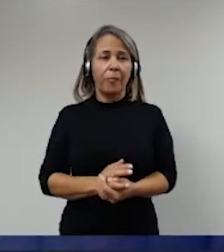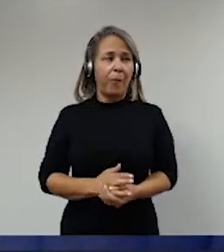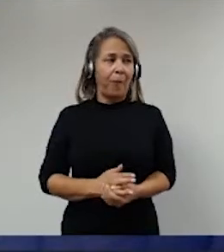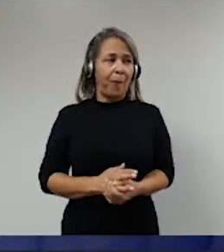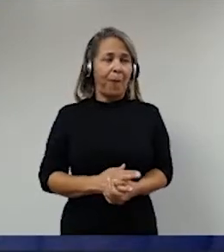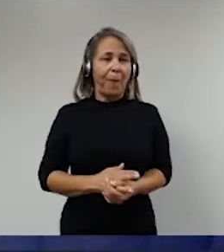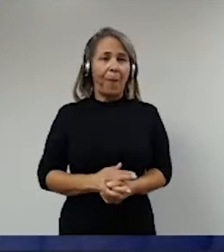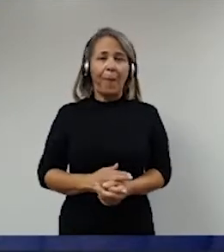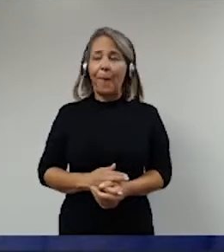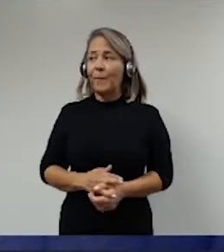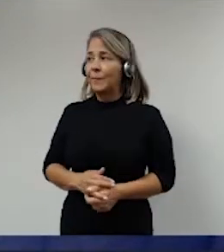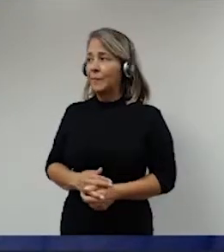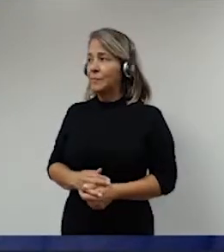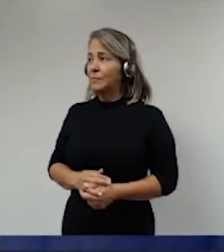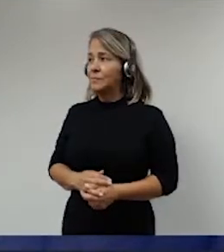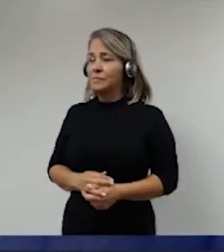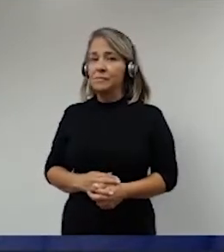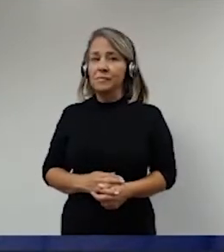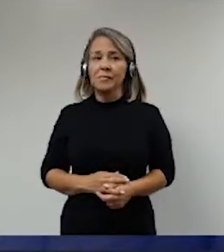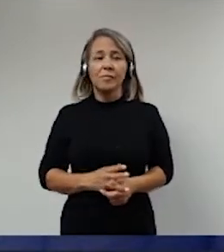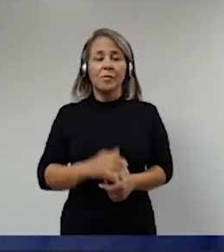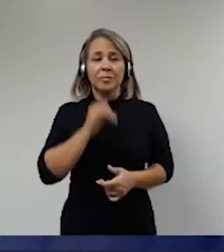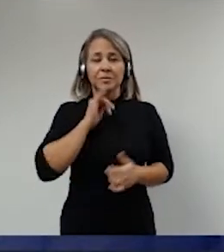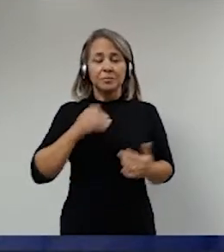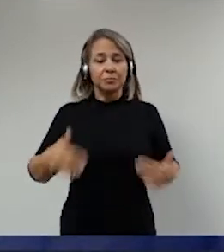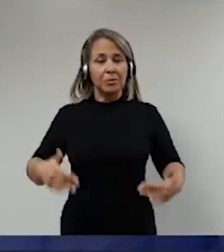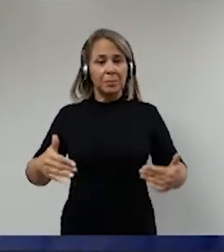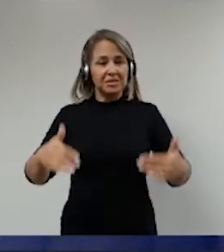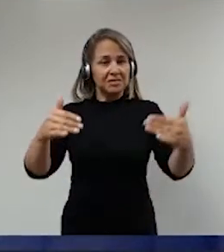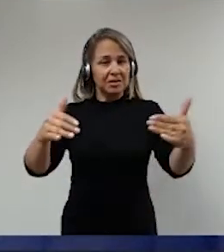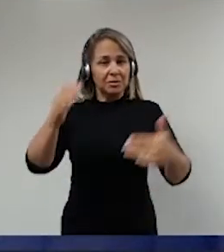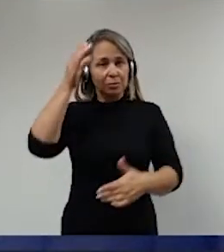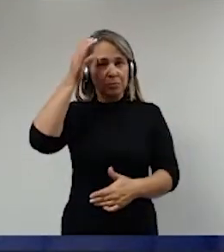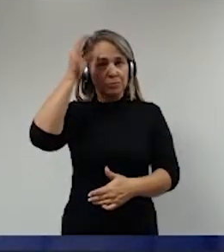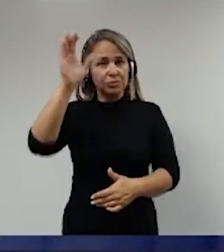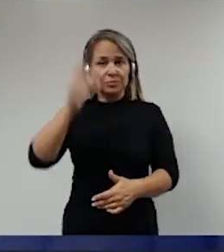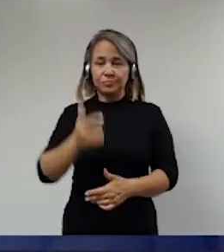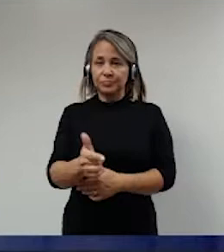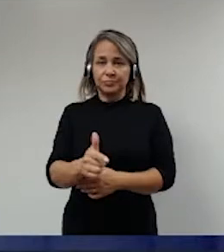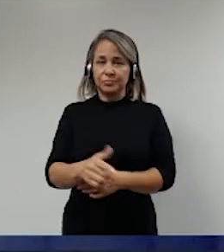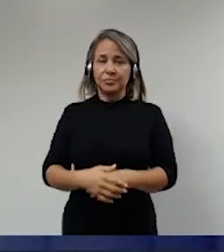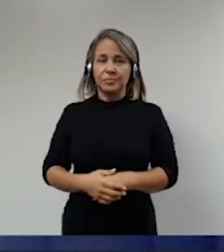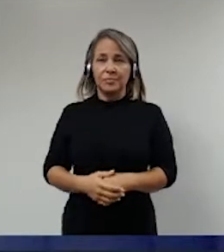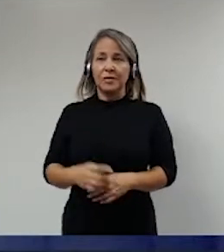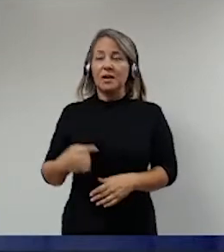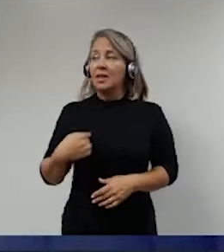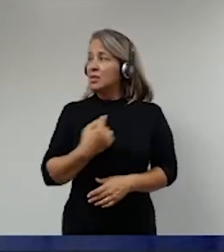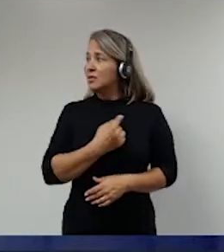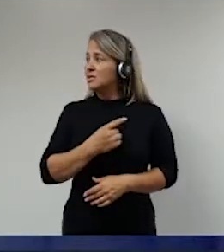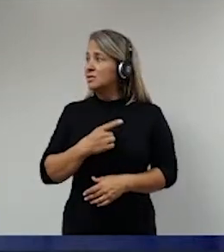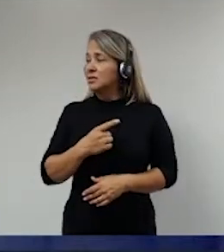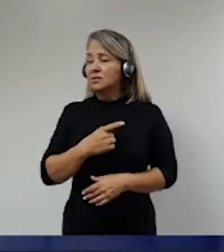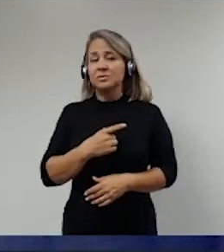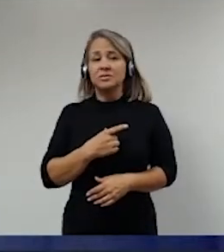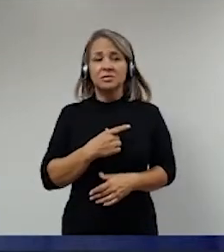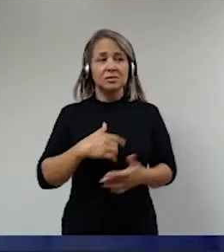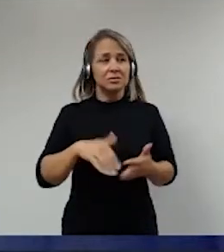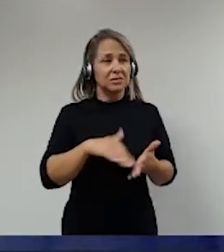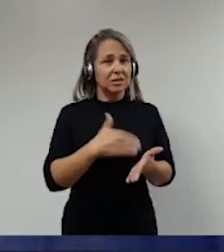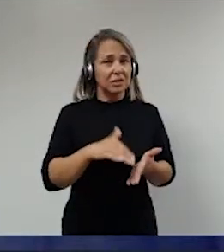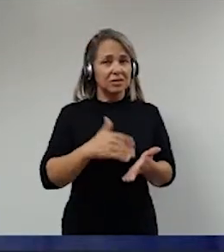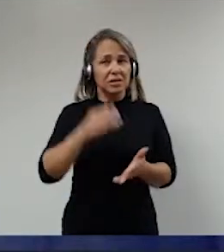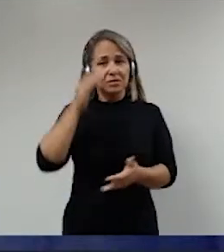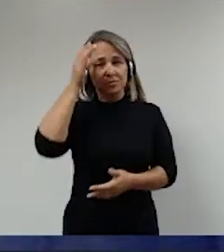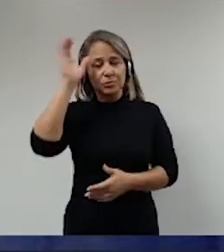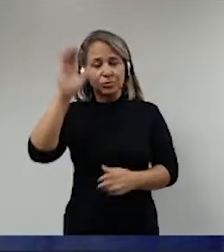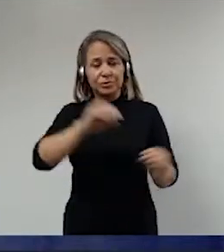conta de o Ministério da Cultura não existe mais. Nós temos aí secretários de cultura